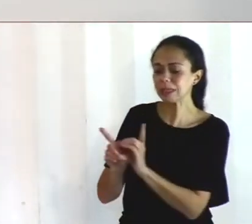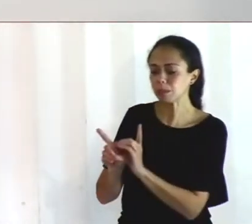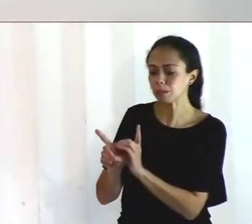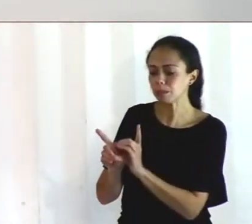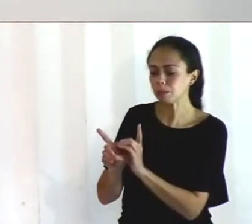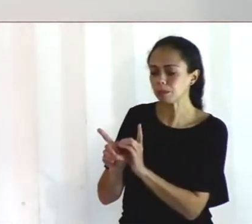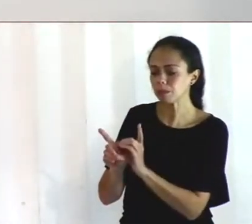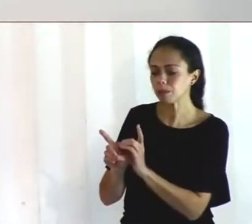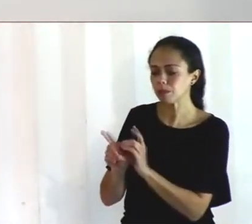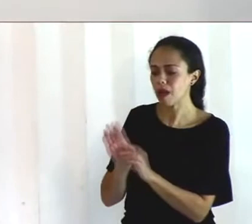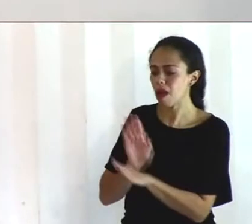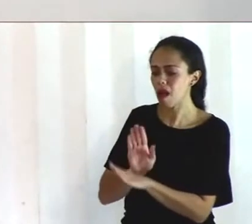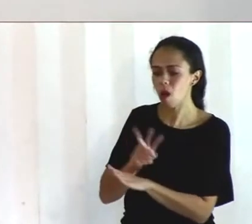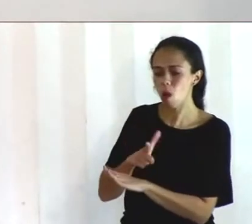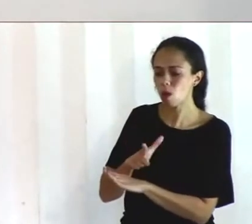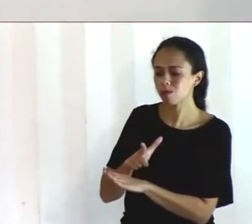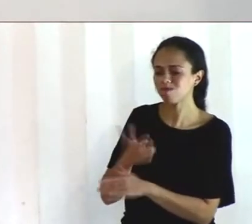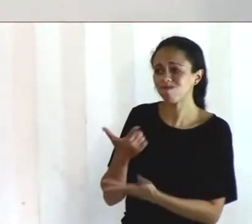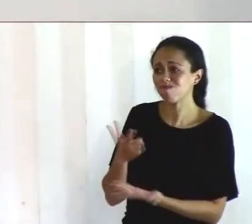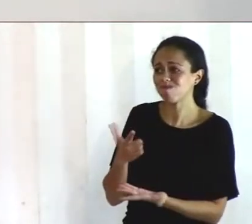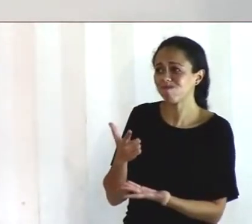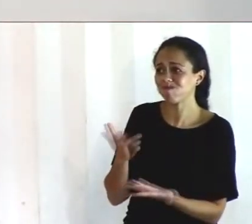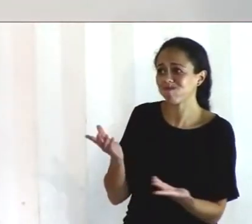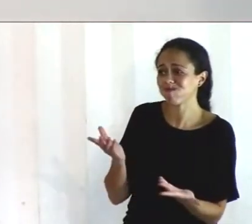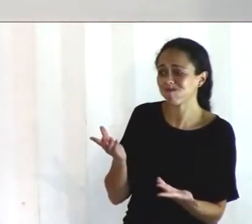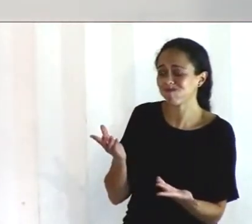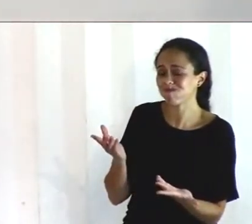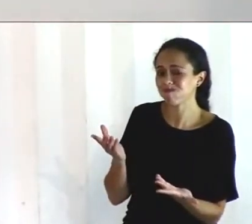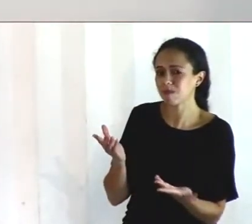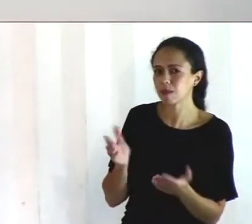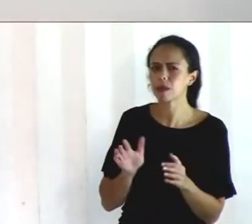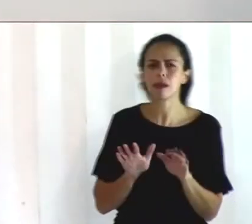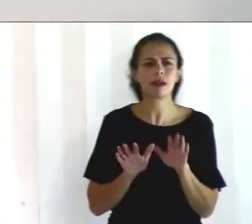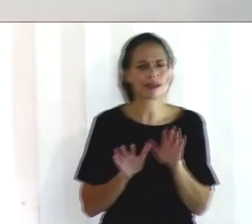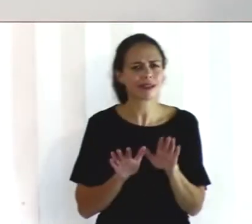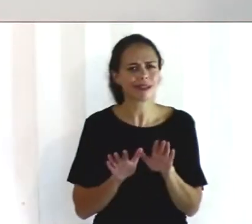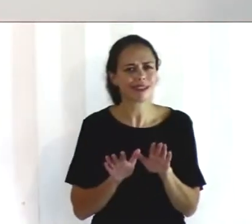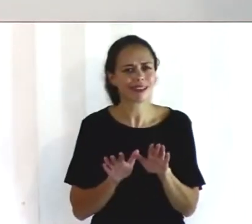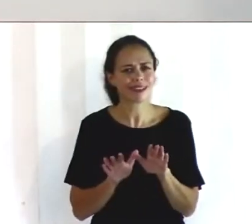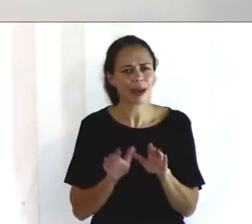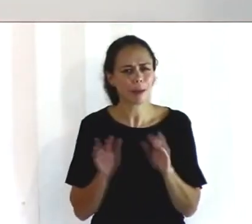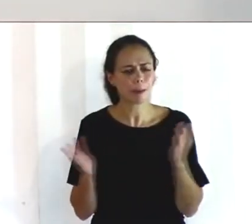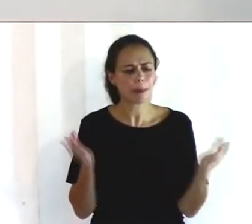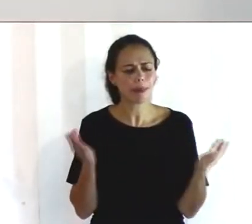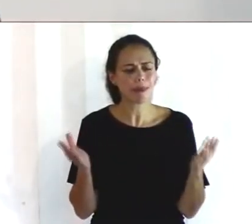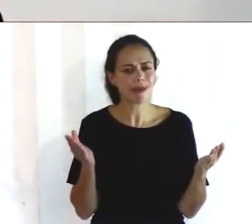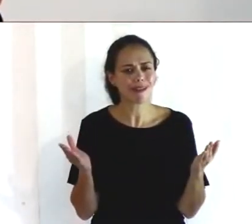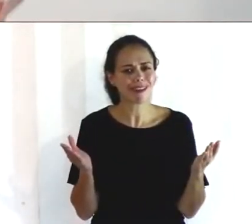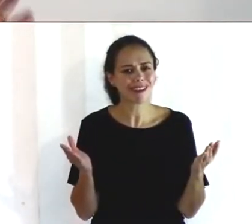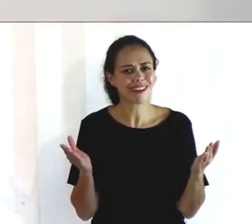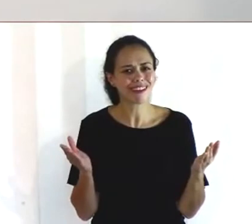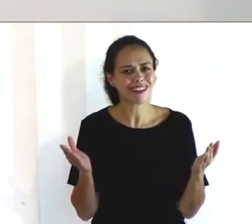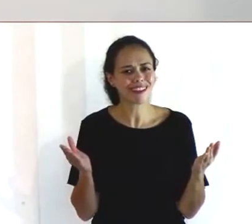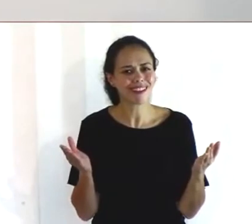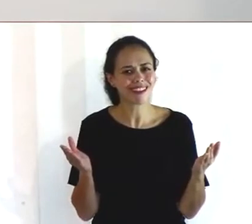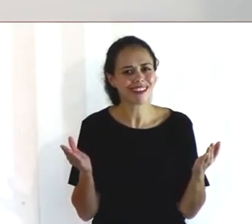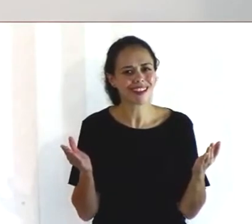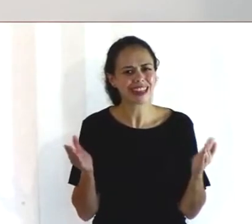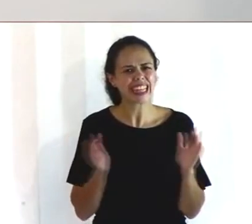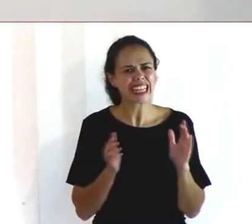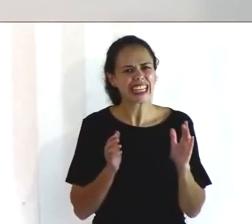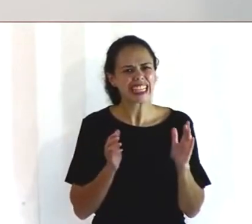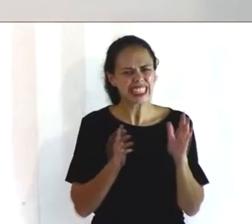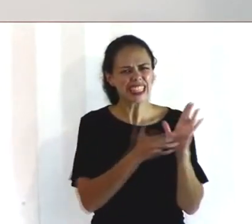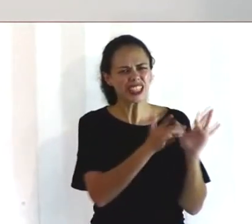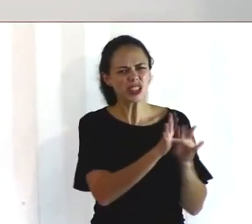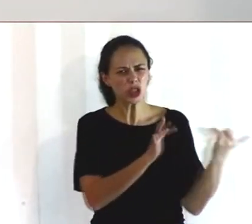Aqueles que pensam assim, olha, o Senhor Jesus disse, confia em mim, unicamente em mim, não confia nos ídolos e nem confia em você